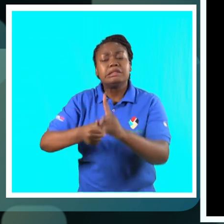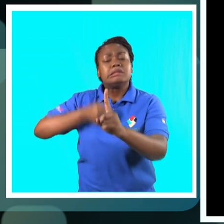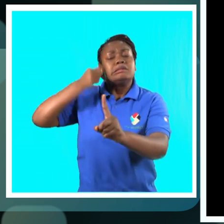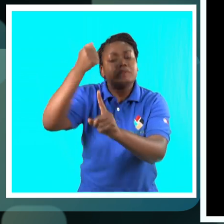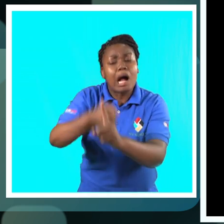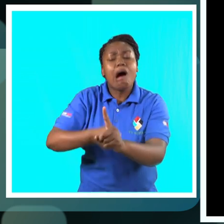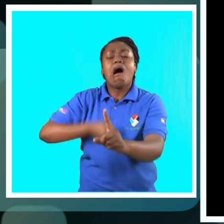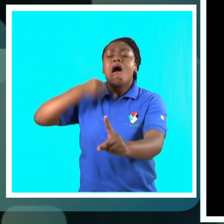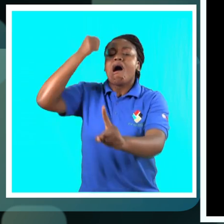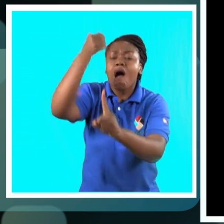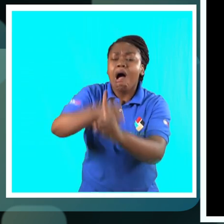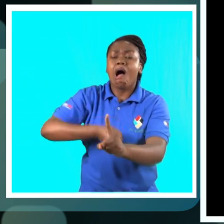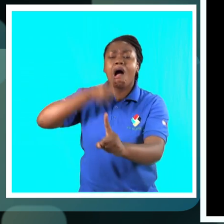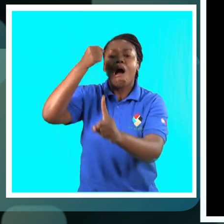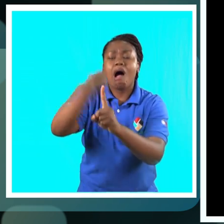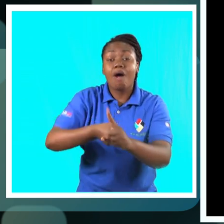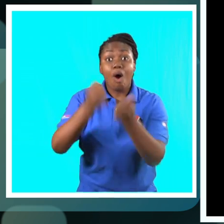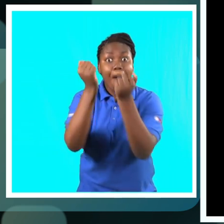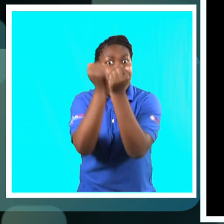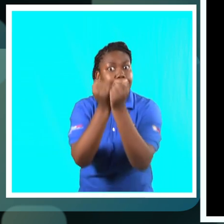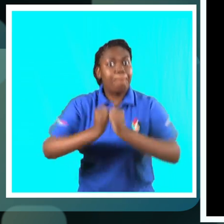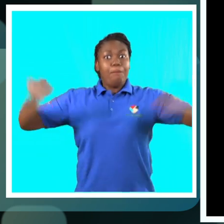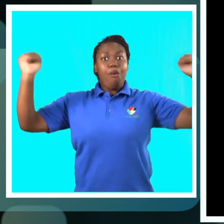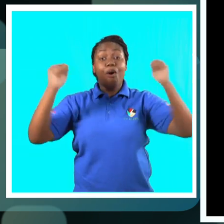de outubro de 1986,